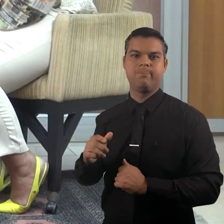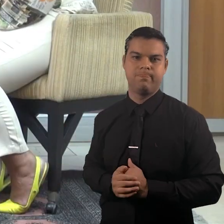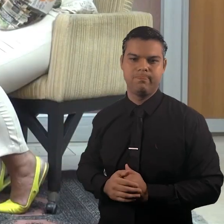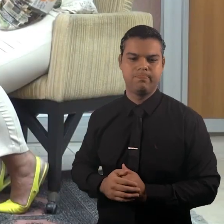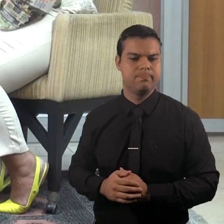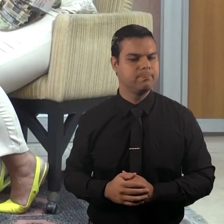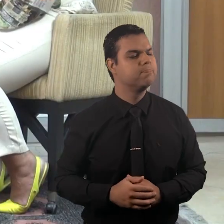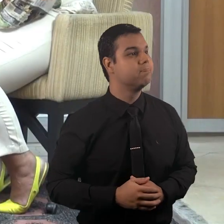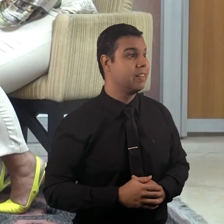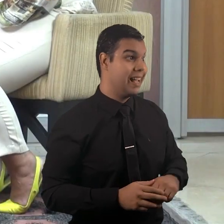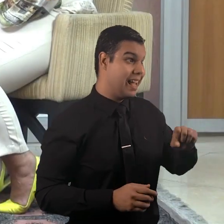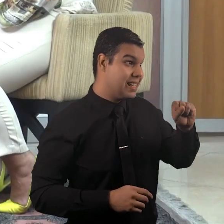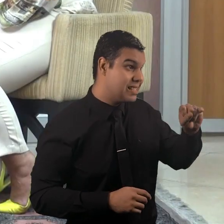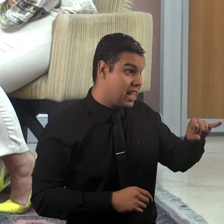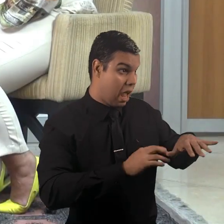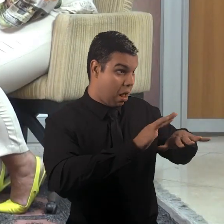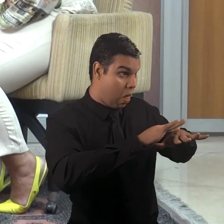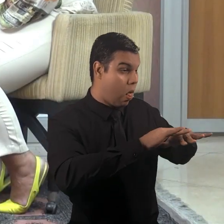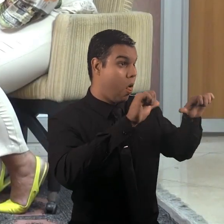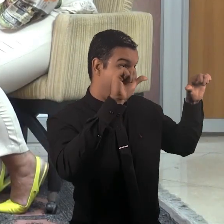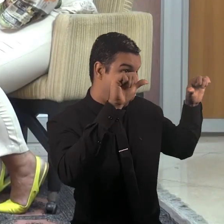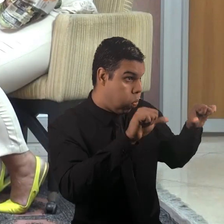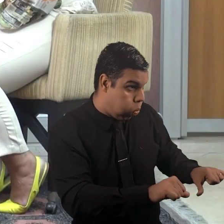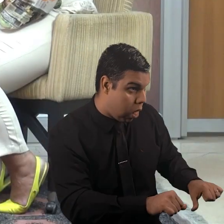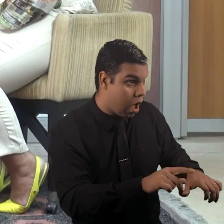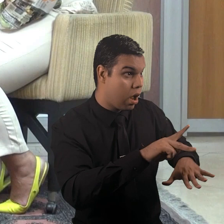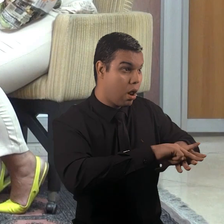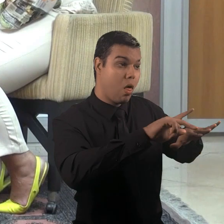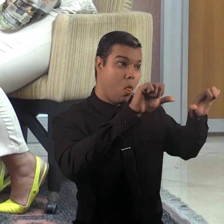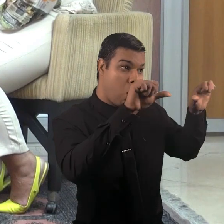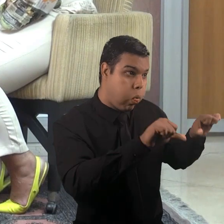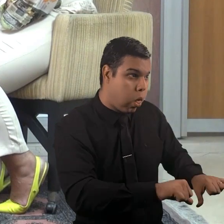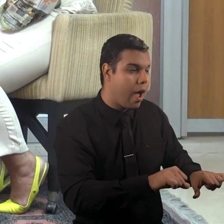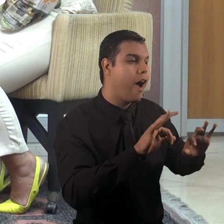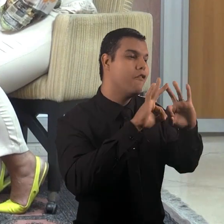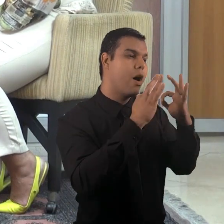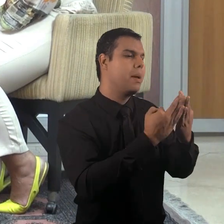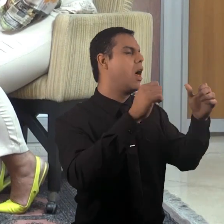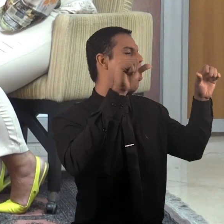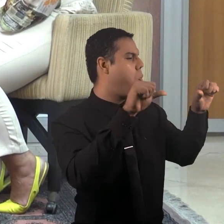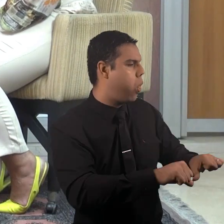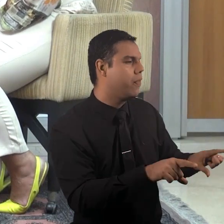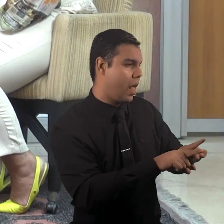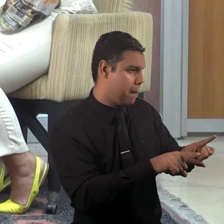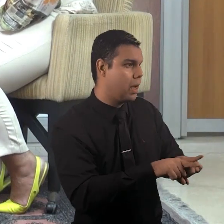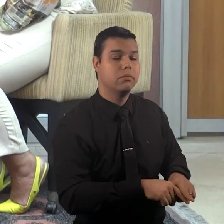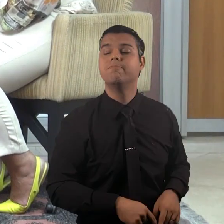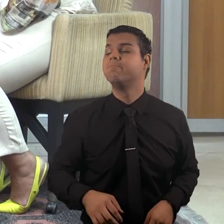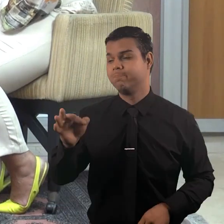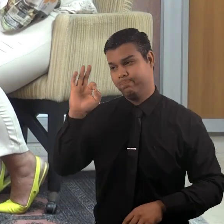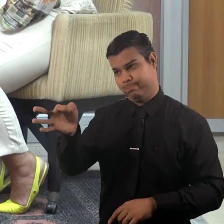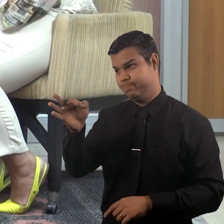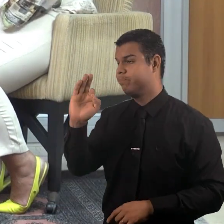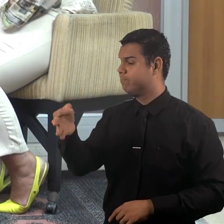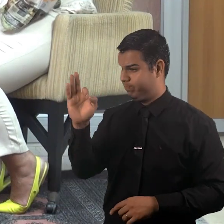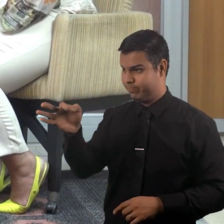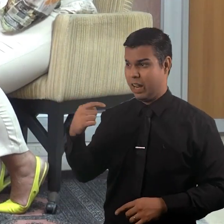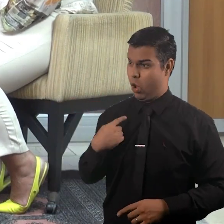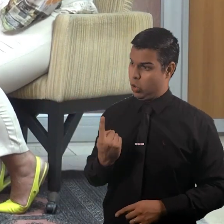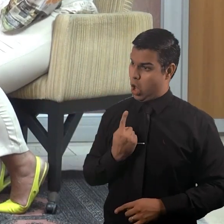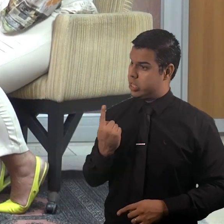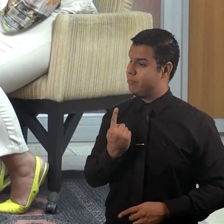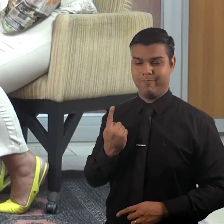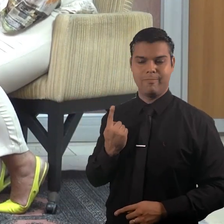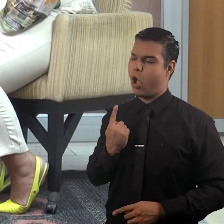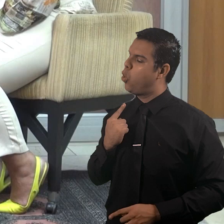trata a doença. Tem uma questão também, adoece o paciente e adoece a família. Né? Isso é, não tem como você fugir. Você adoece todo mundo que